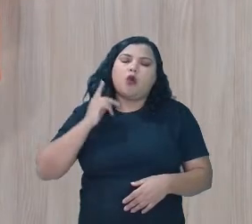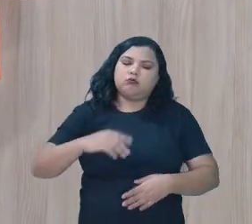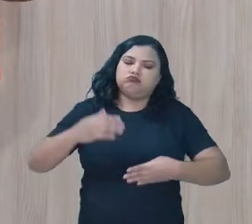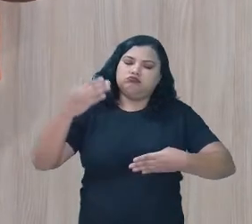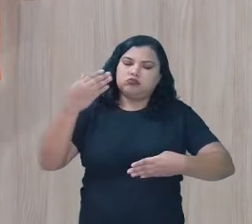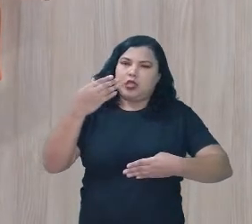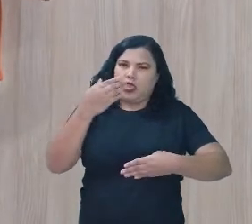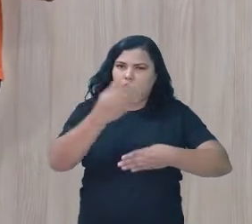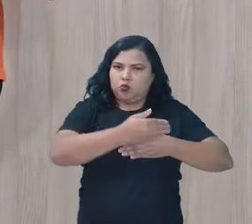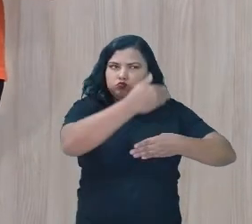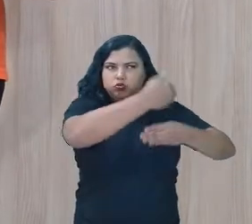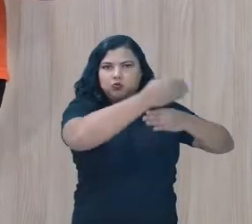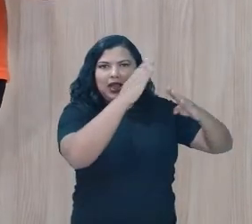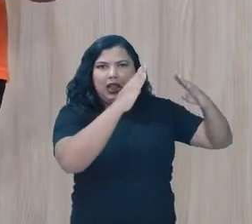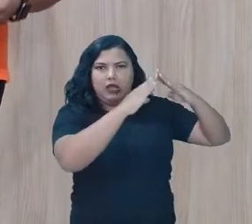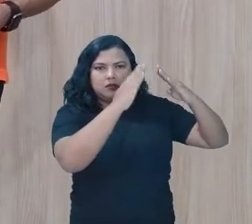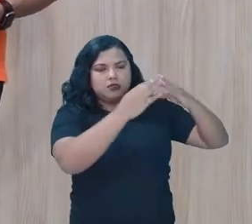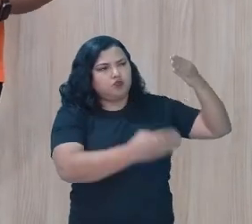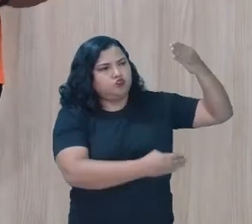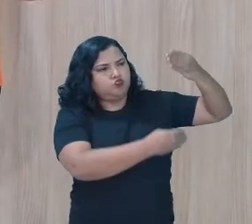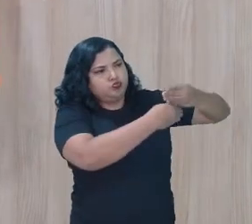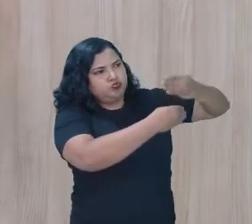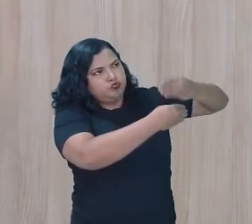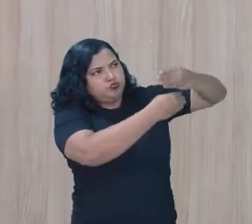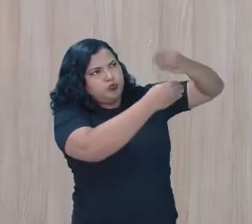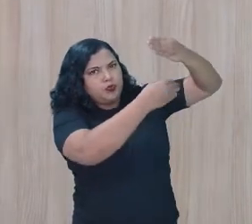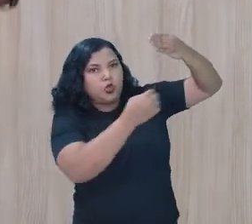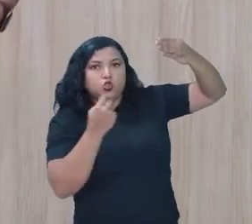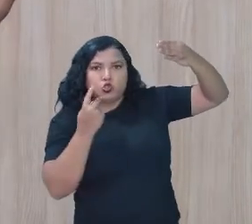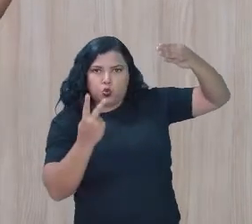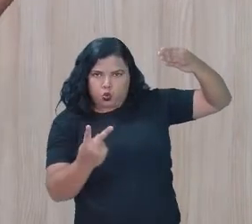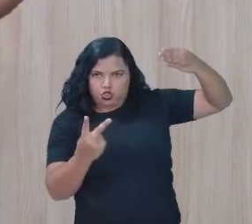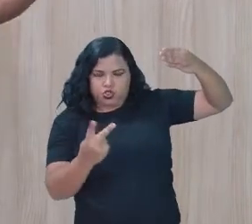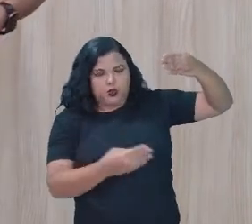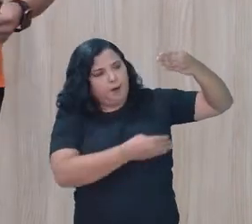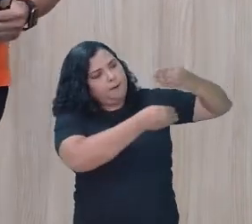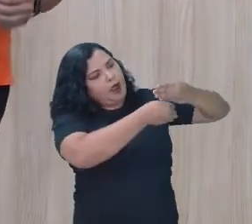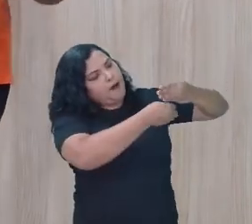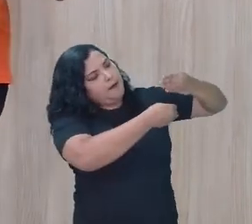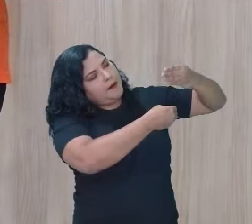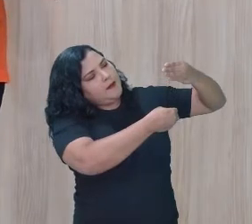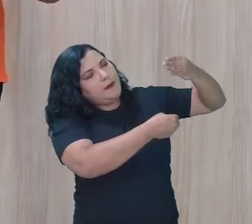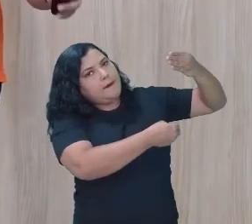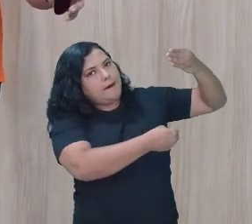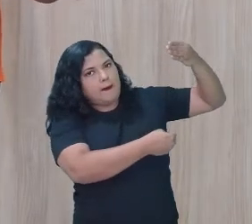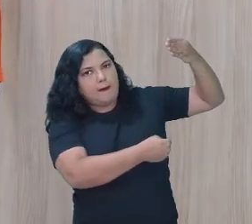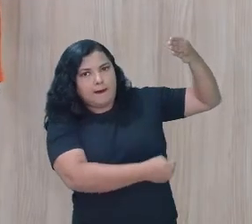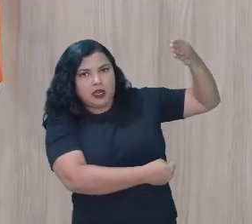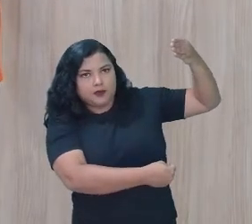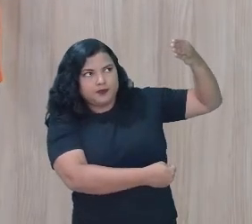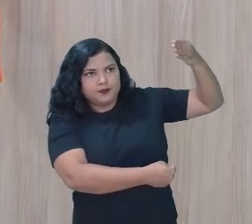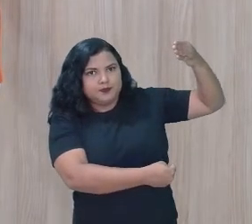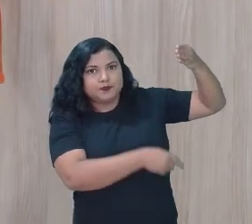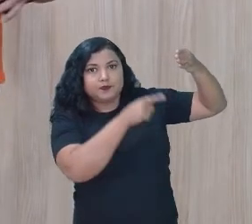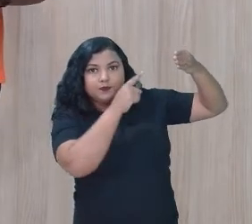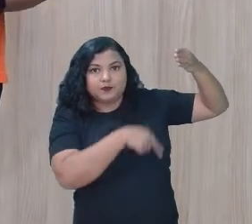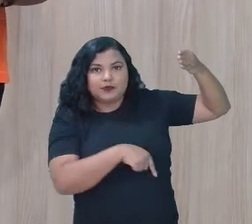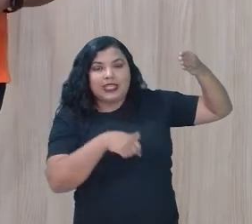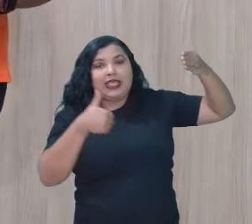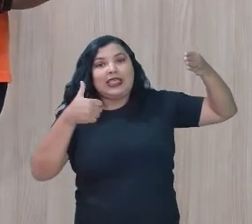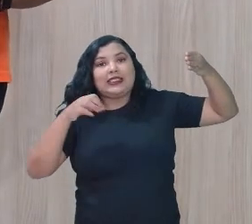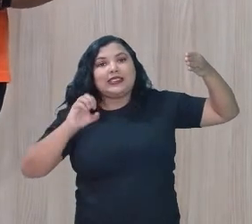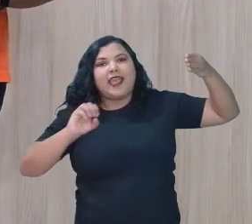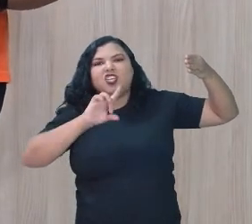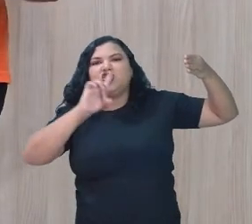pensa comigo. 2 trabalhadores, 2 pedreiros, certo? Eles vão construir o muro, tá? Em